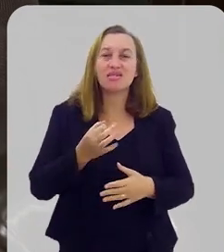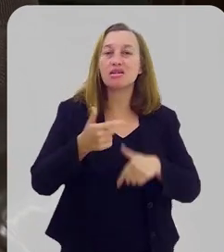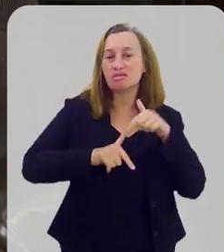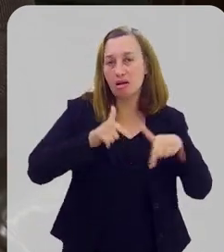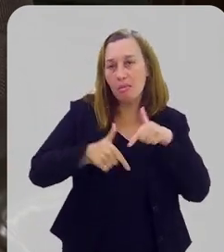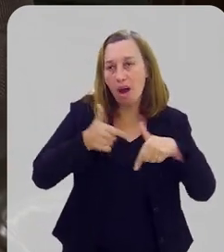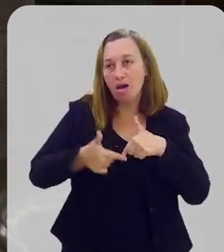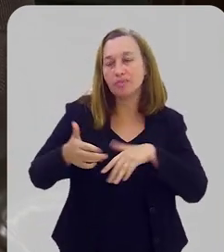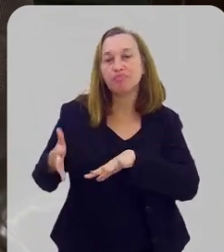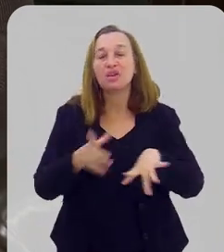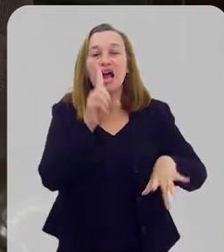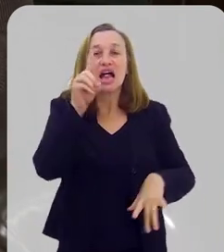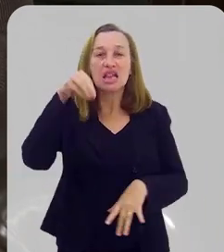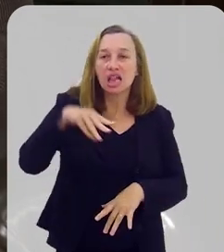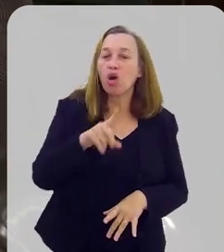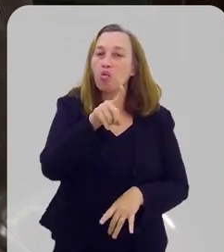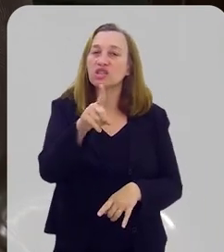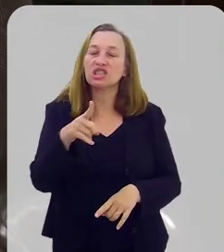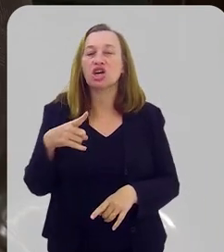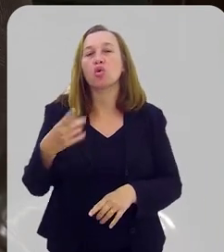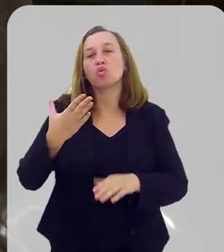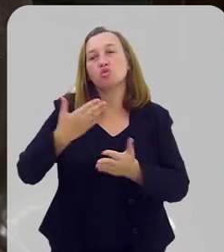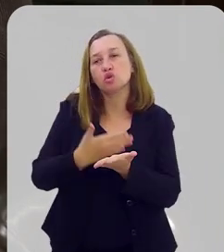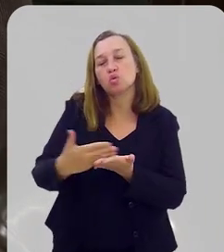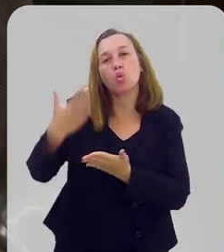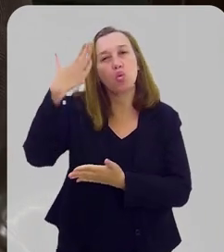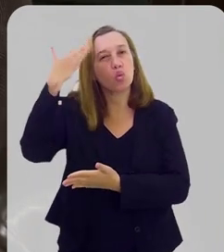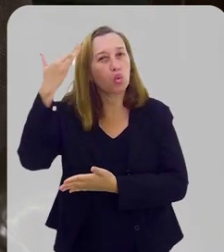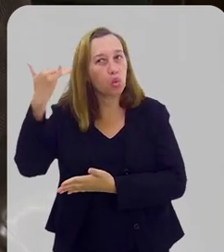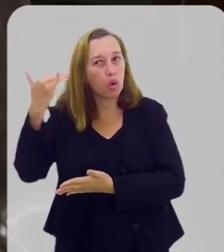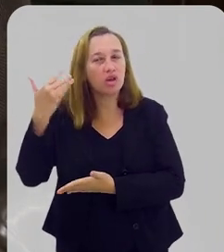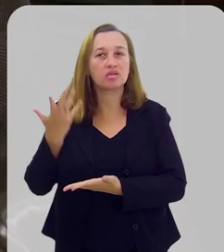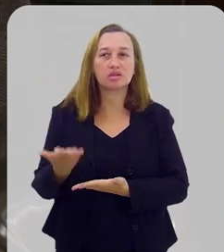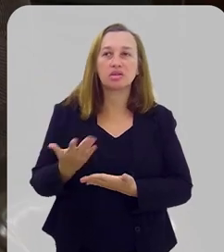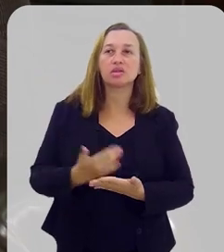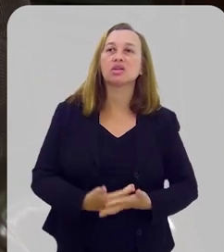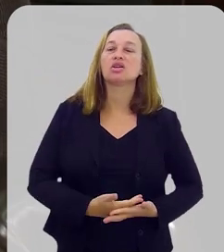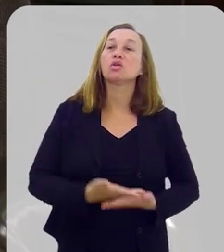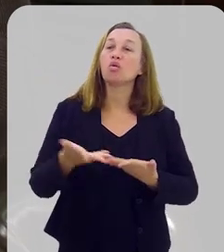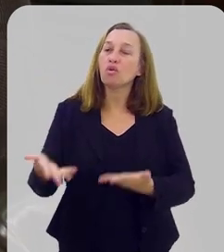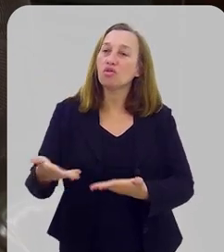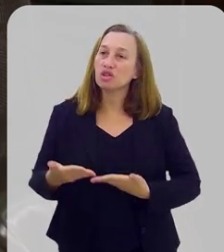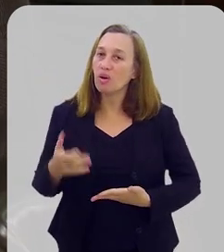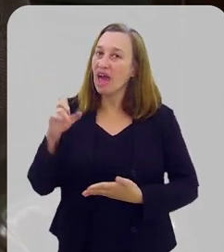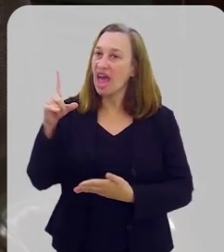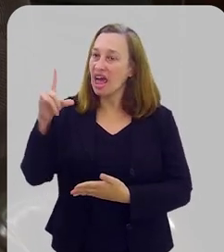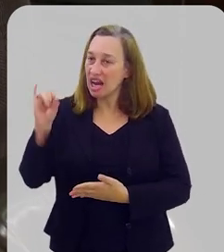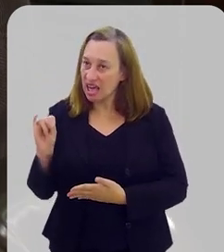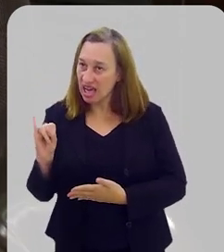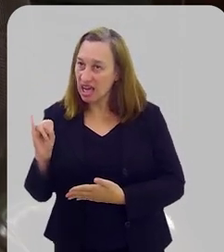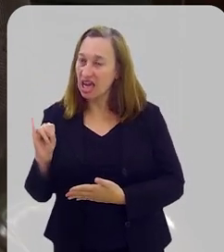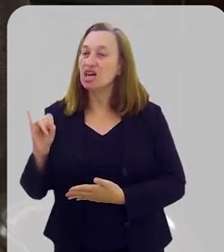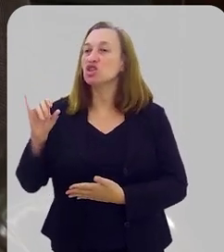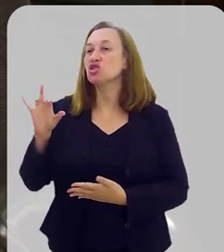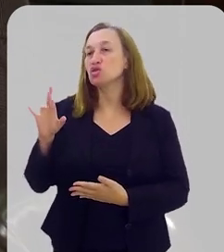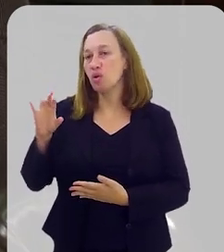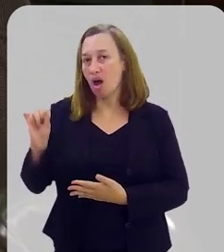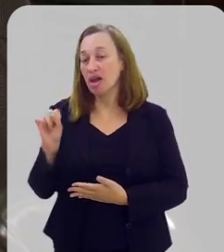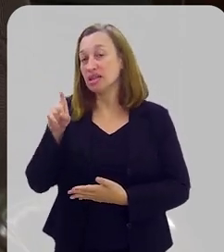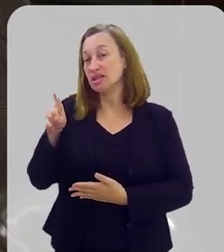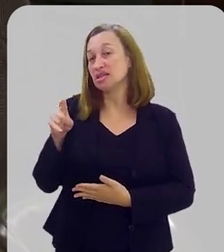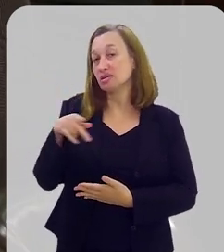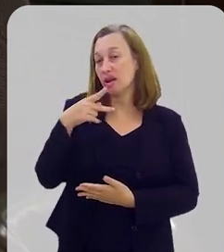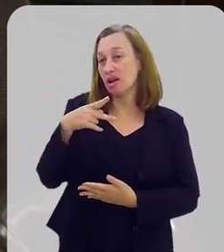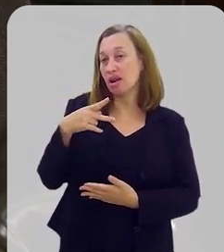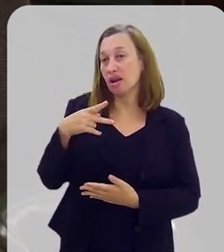dan dan Você quando começou a fazer sucesso a ponto do Will Soares te convidar para est para mais encontro que essa parada é